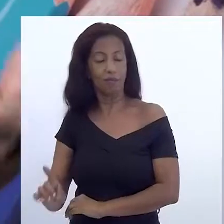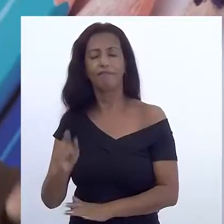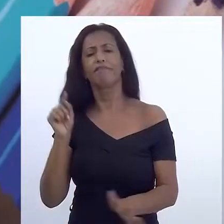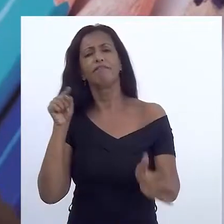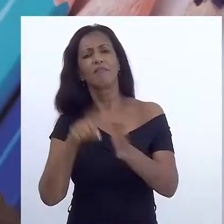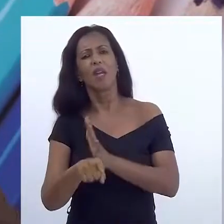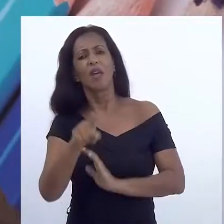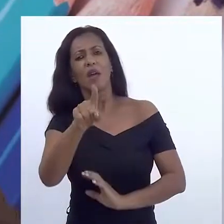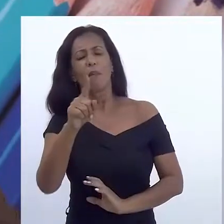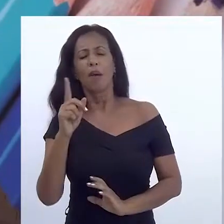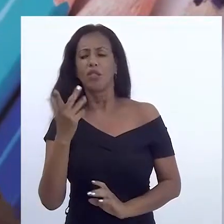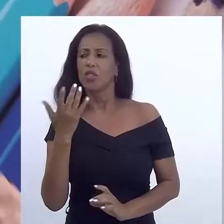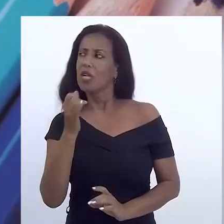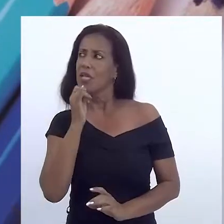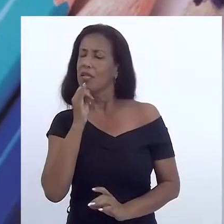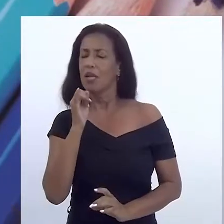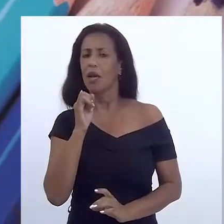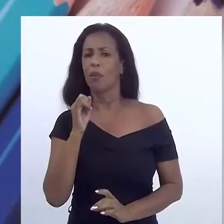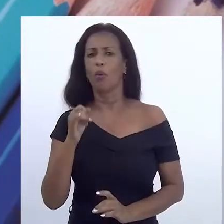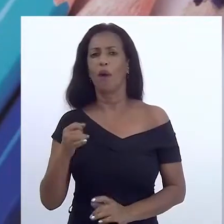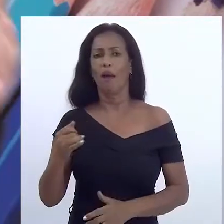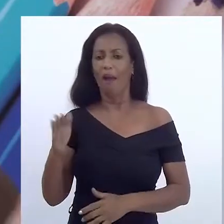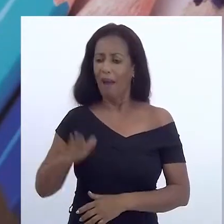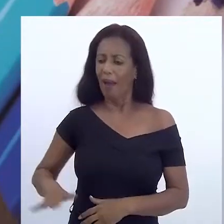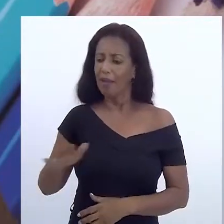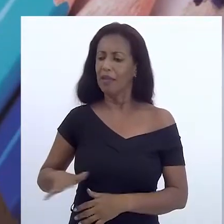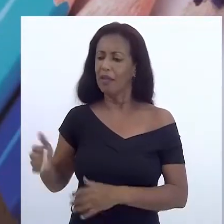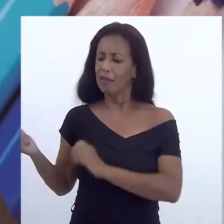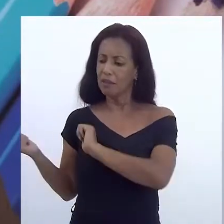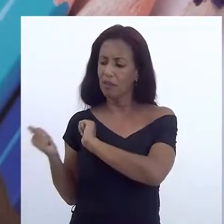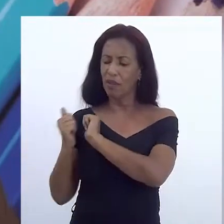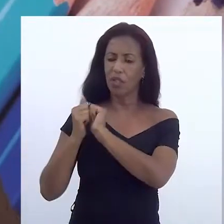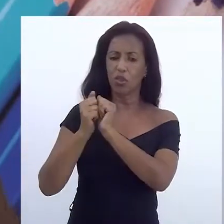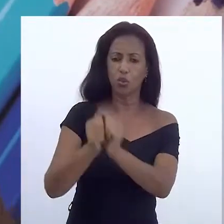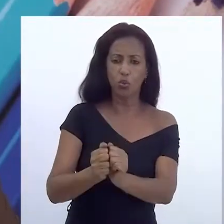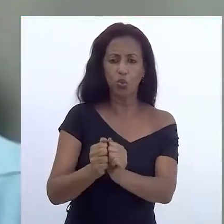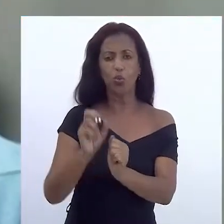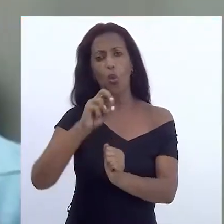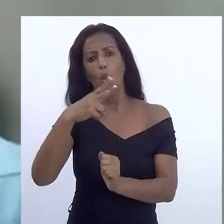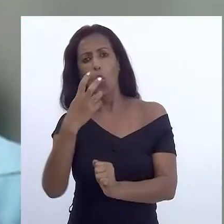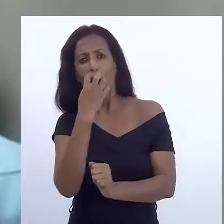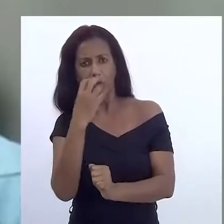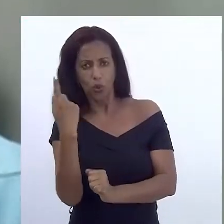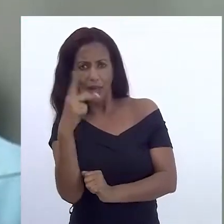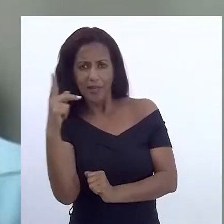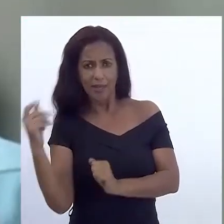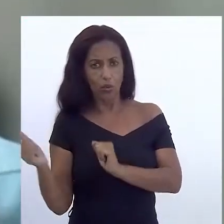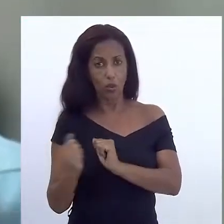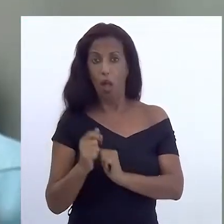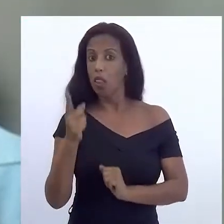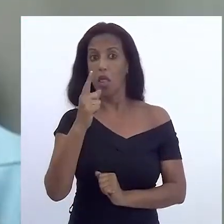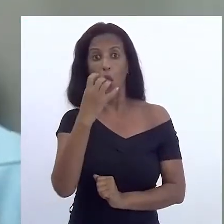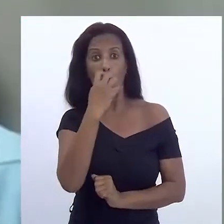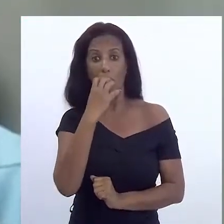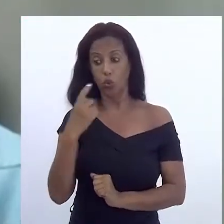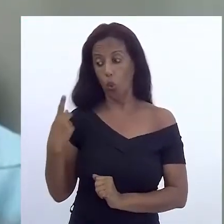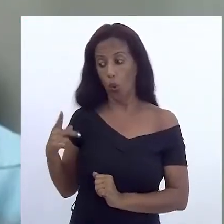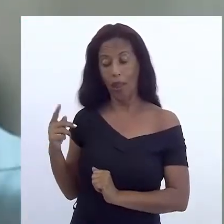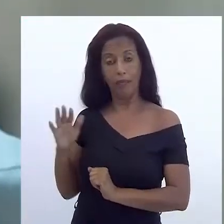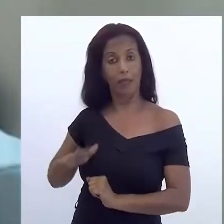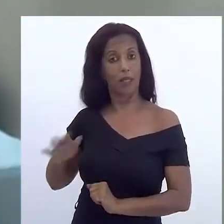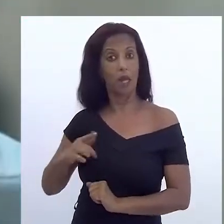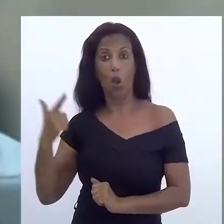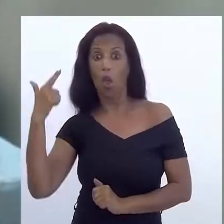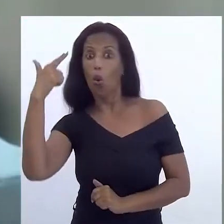para o tratamento ou você leva o cão da criança? É isso que eu estou querendo... Não. Não é o cão da criança, é um outro cão